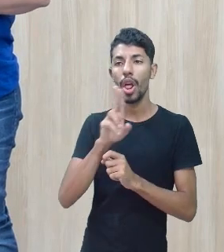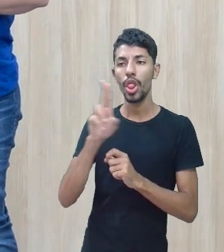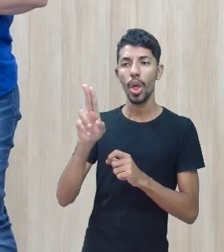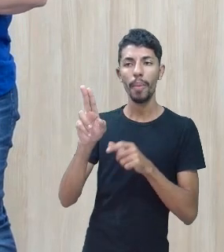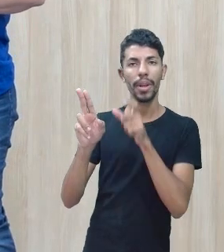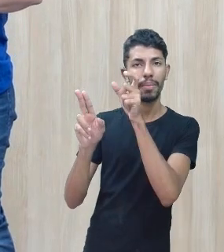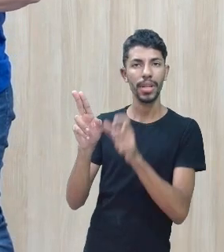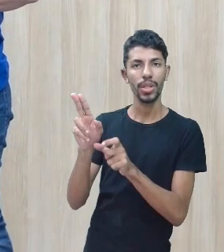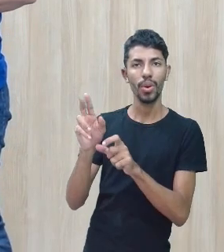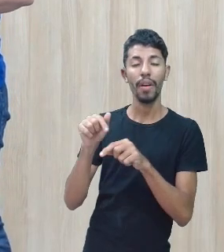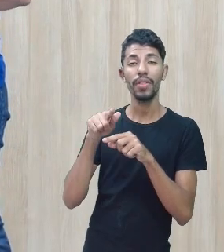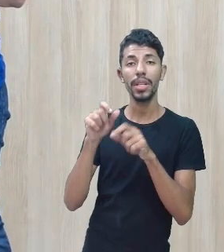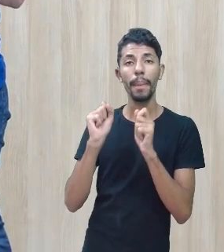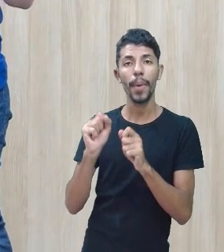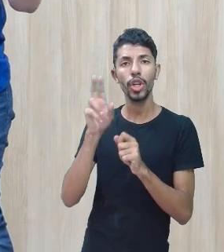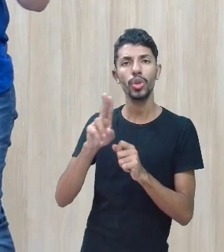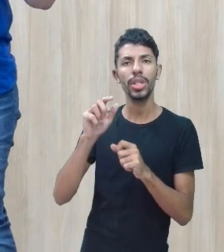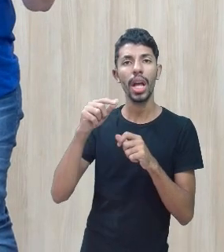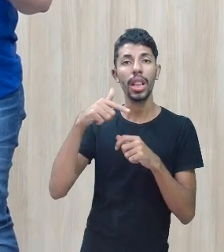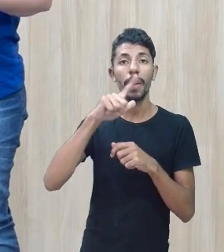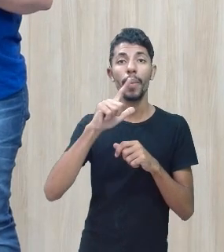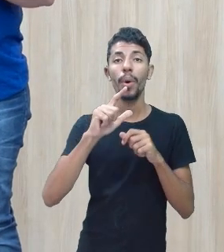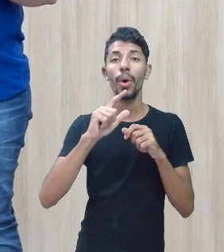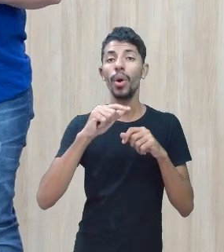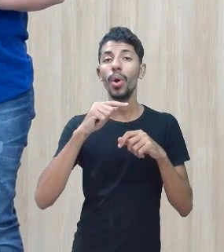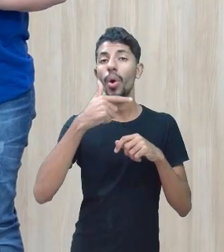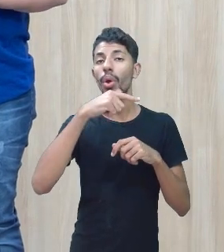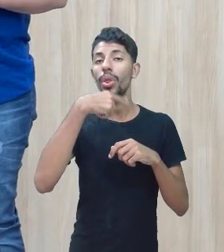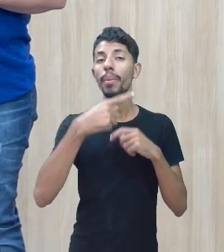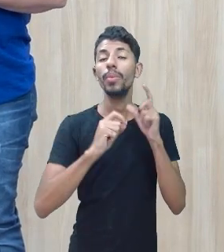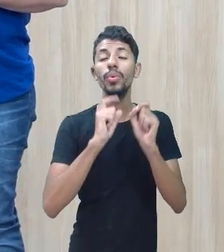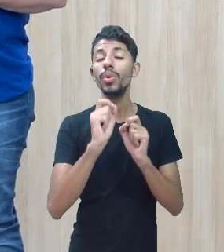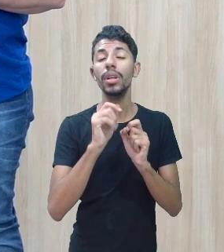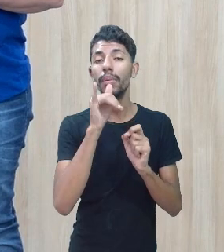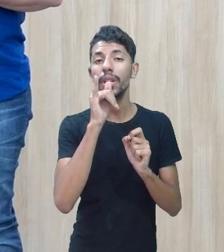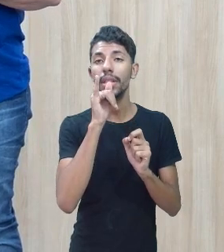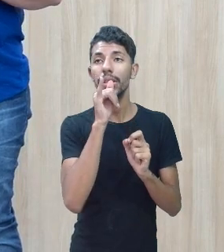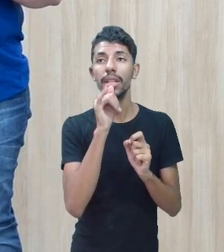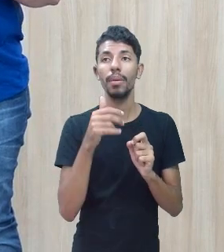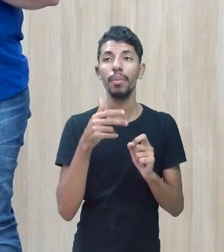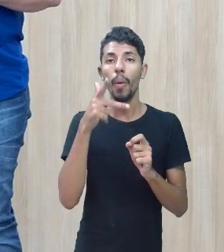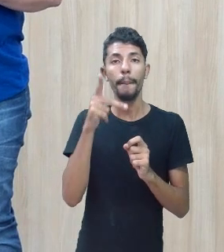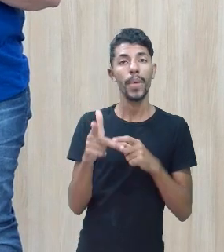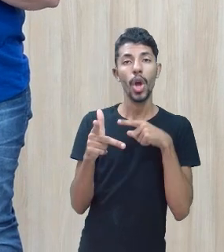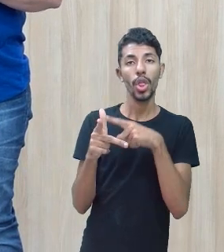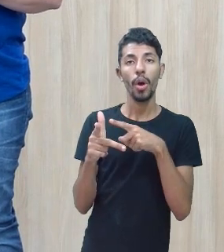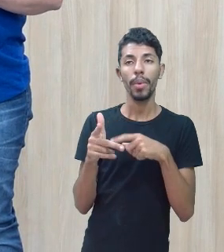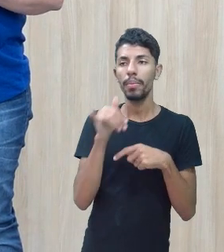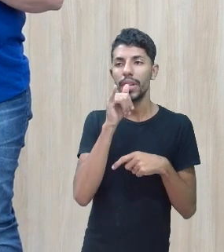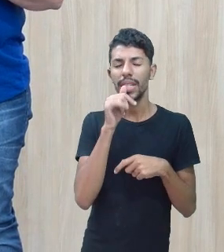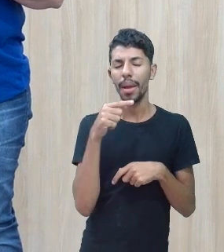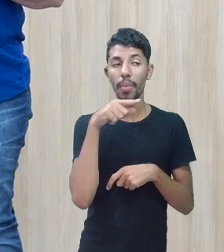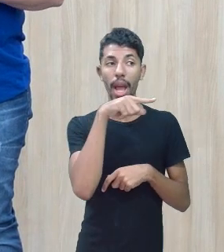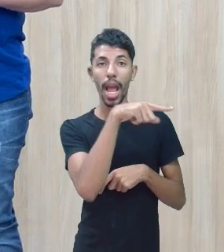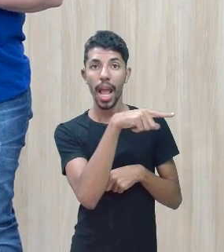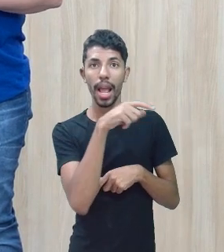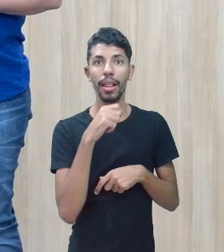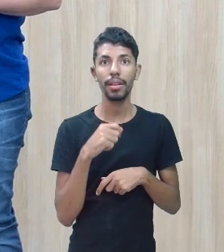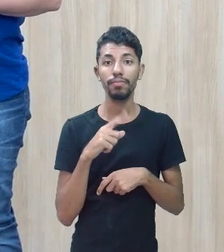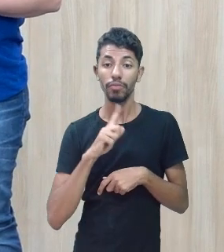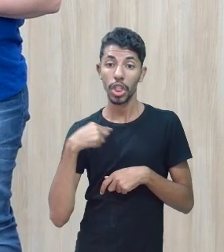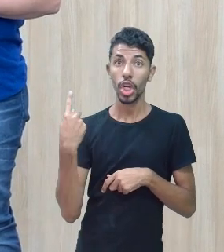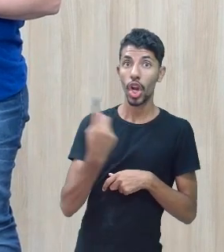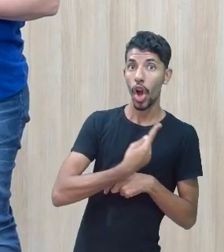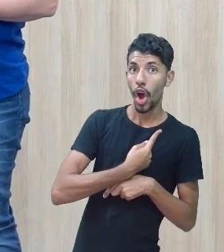não é? Se você está falando de um grupo, nós. E aí nós vamos ver como é que isso